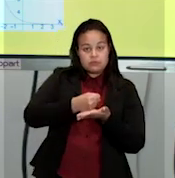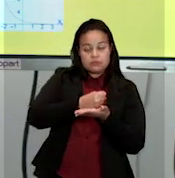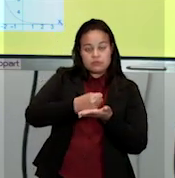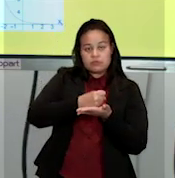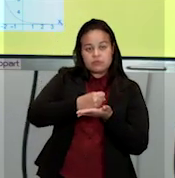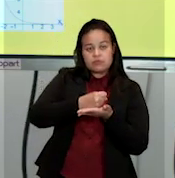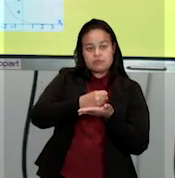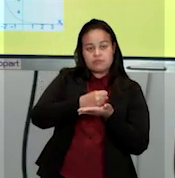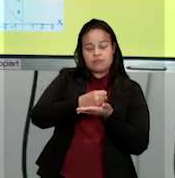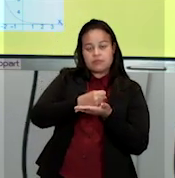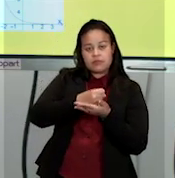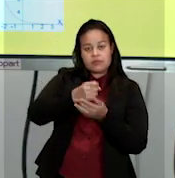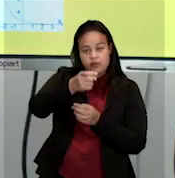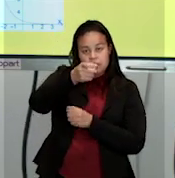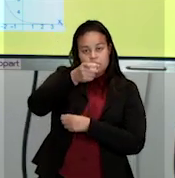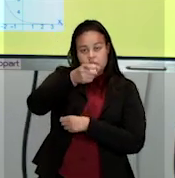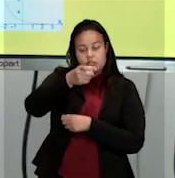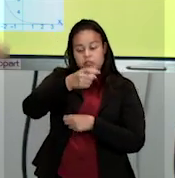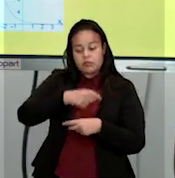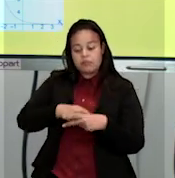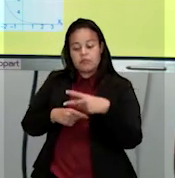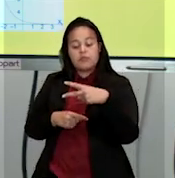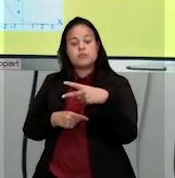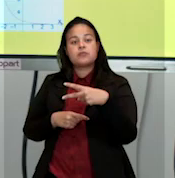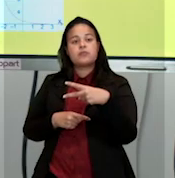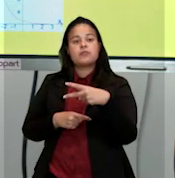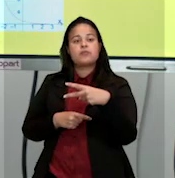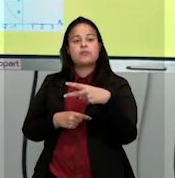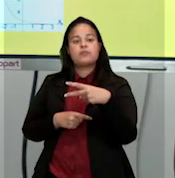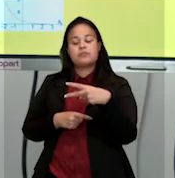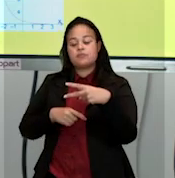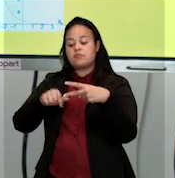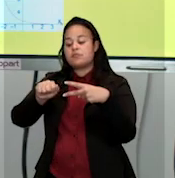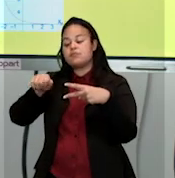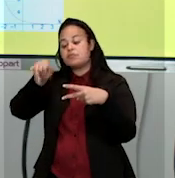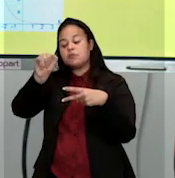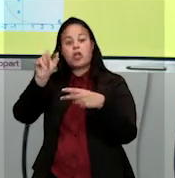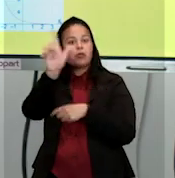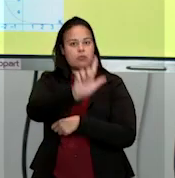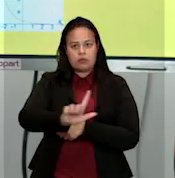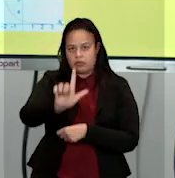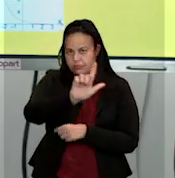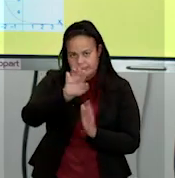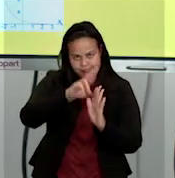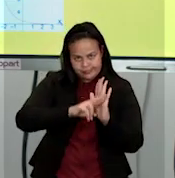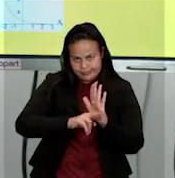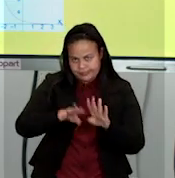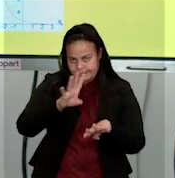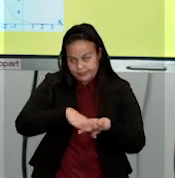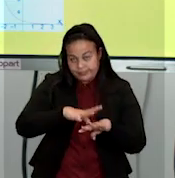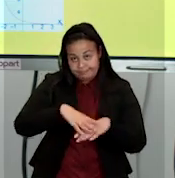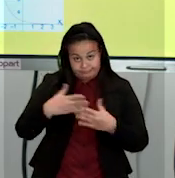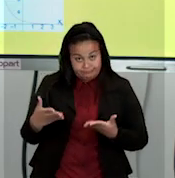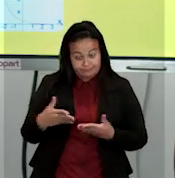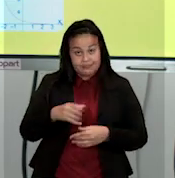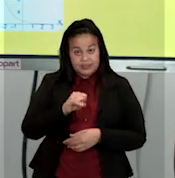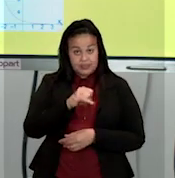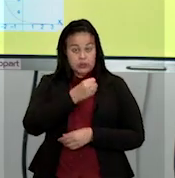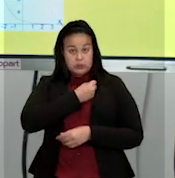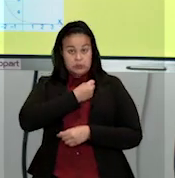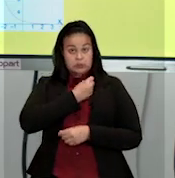elevada a x vai ter que ser menor do que a minha base elevada a y, lógico, né? Se esse número é